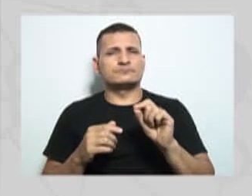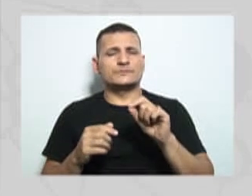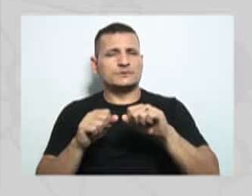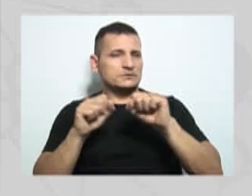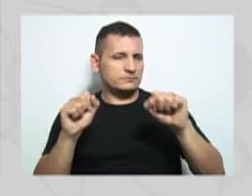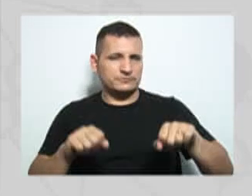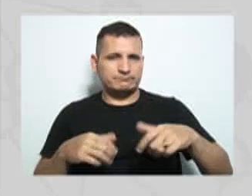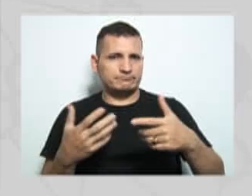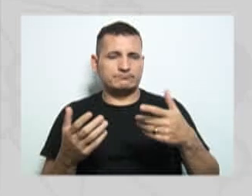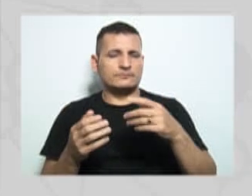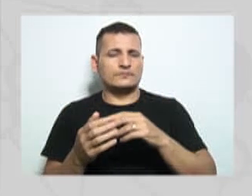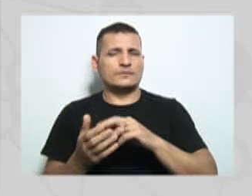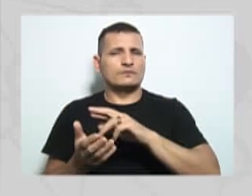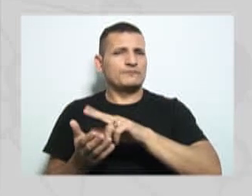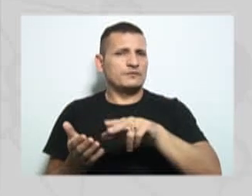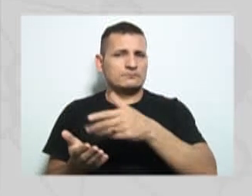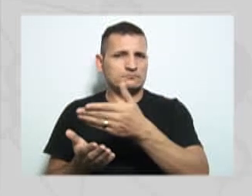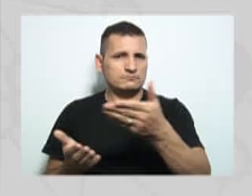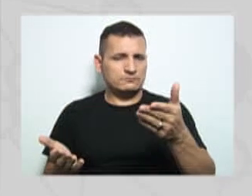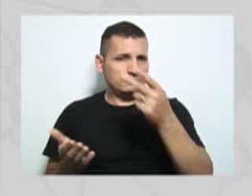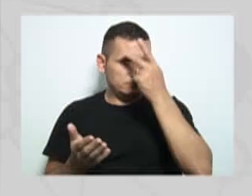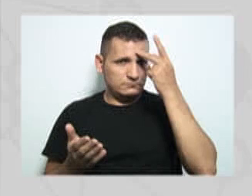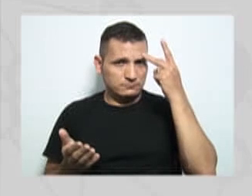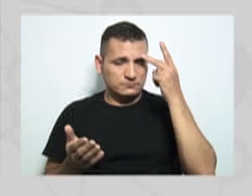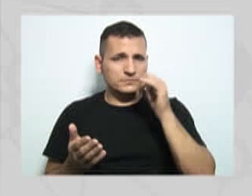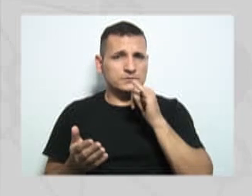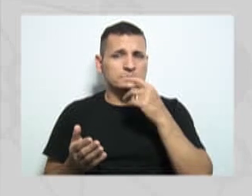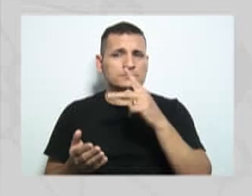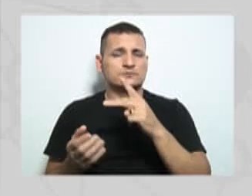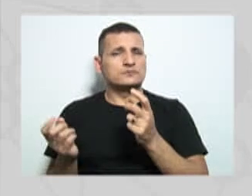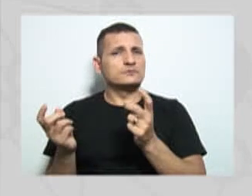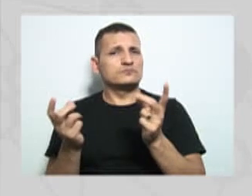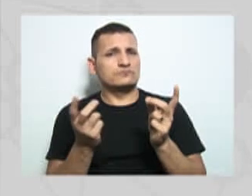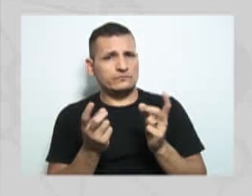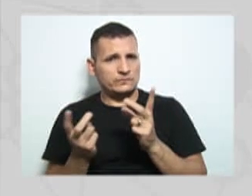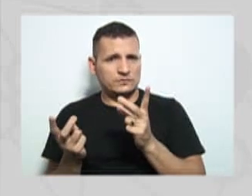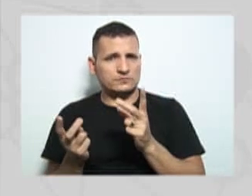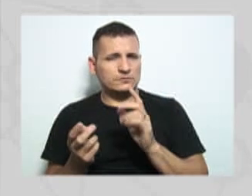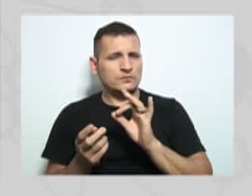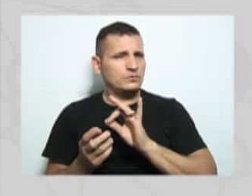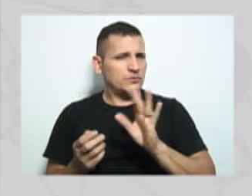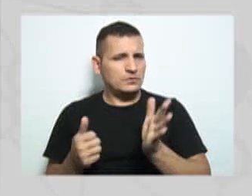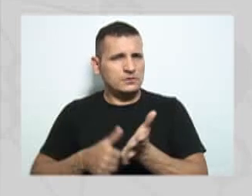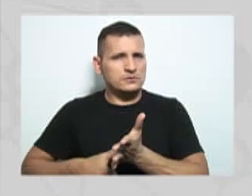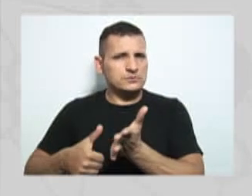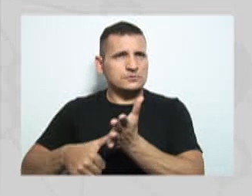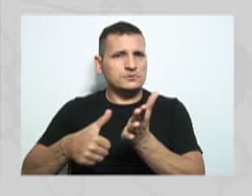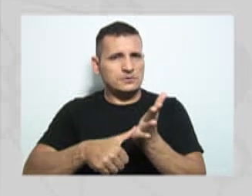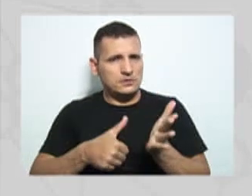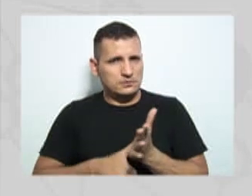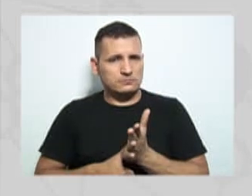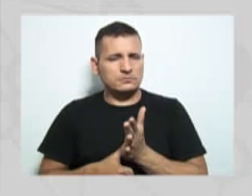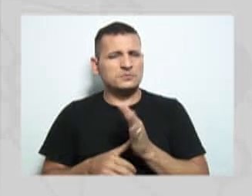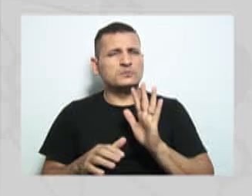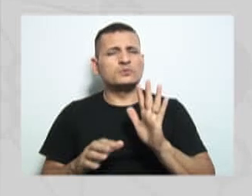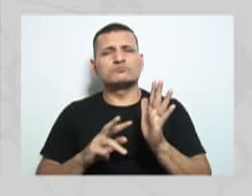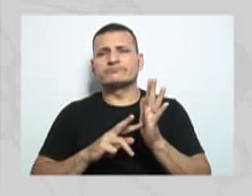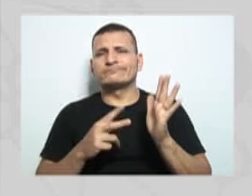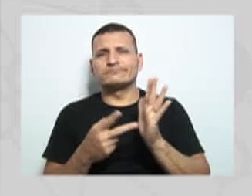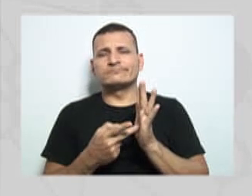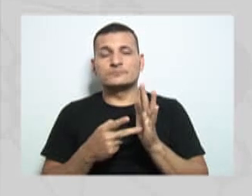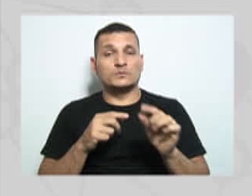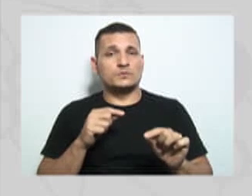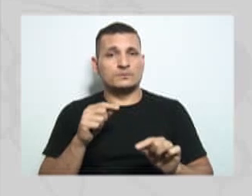jurídicas, mesmo que suas vendas sejam efetuadas integralmente a associados. Ou seja, o que ele está